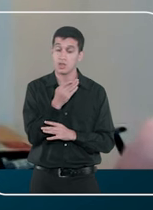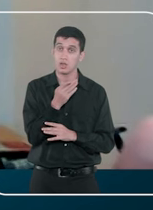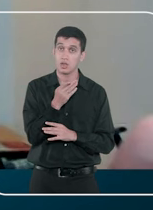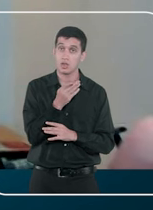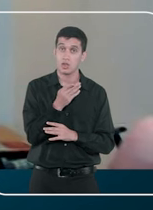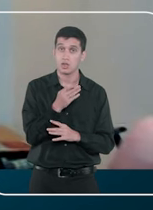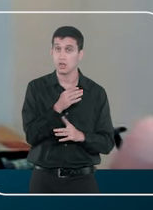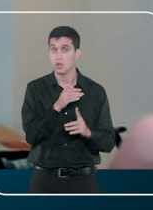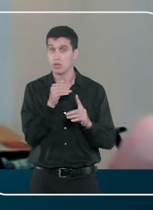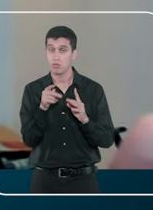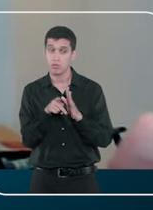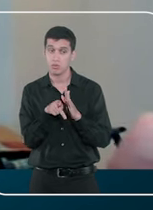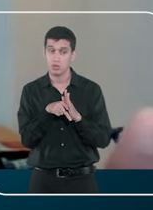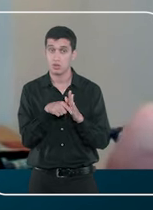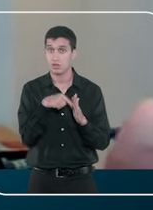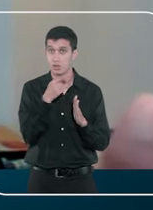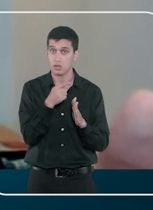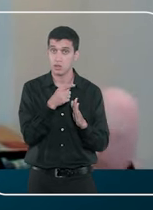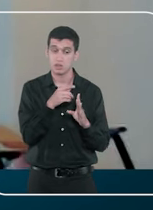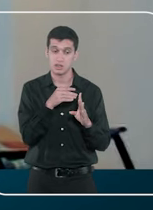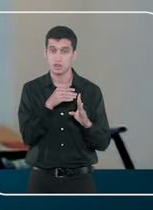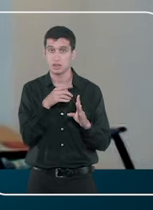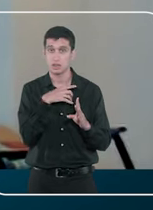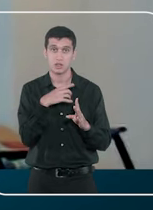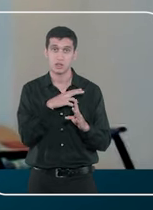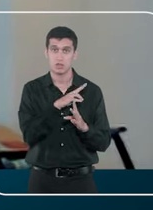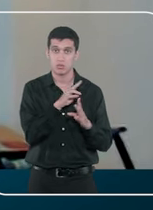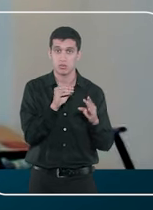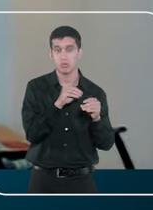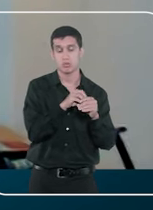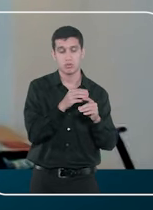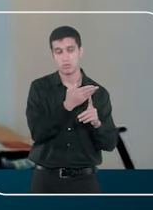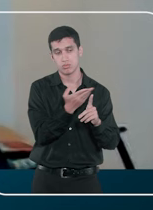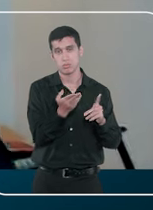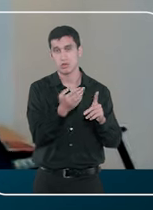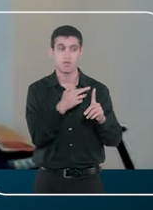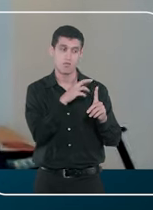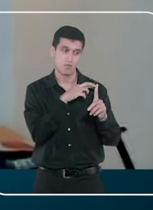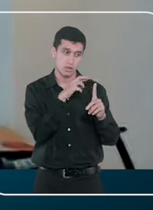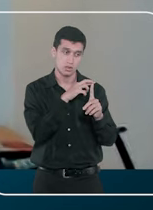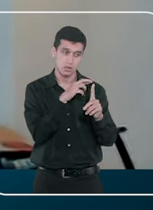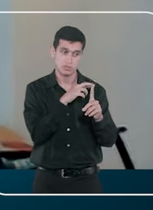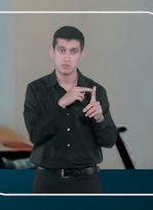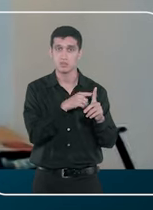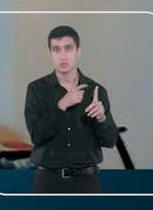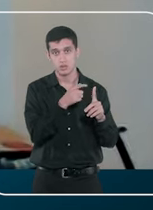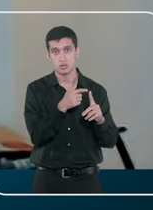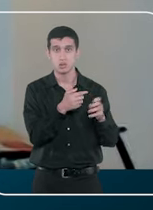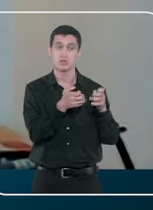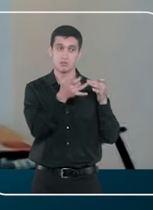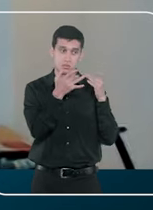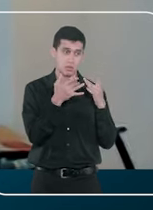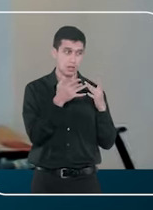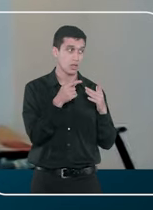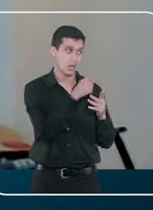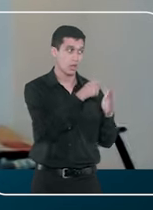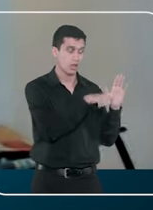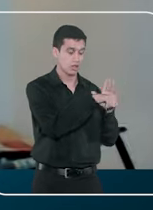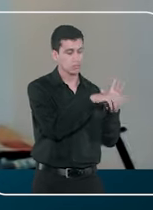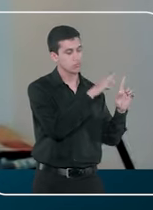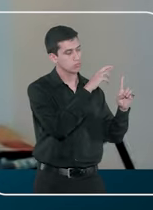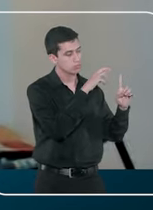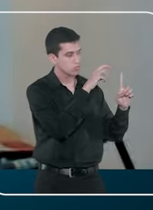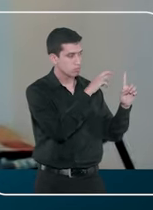pela colaboração premiada. Quando eu falo chamados, são aqueles investigados, que são a quem se atribuem práticas criminosas, que